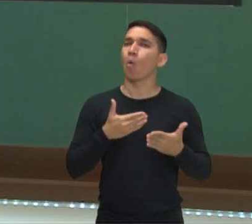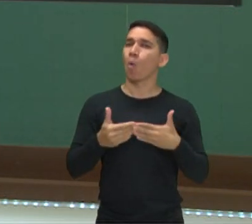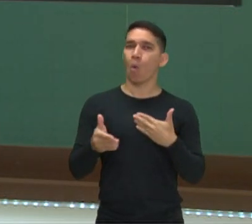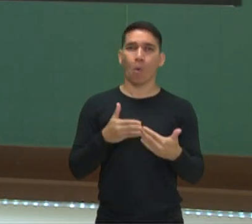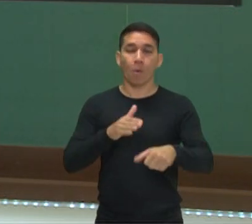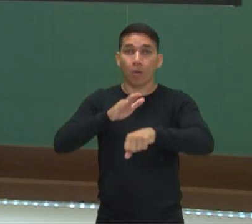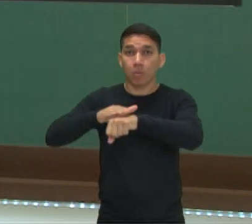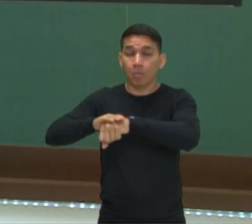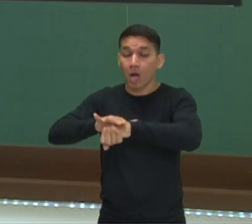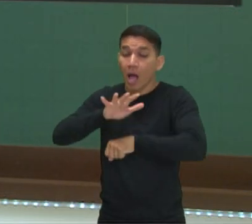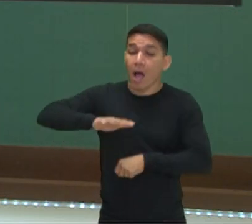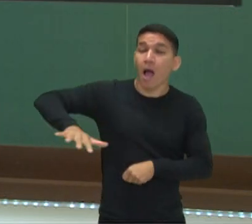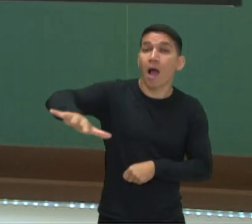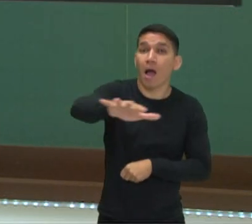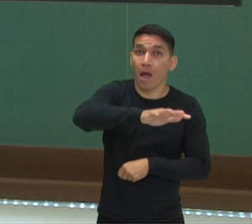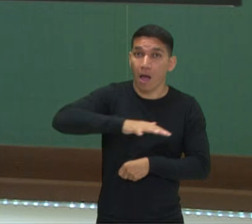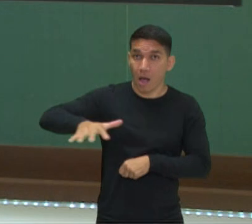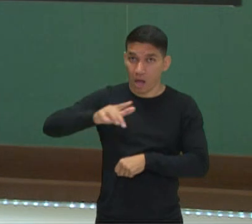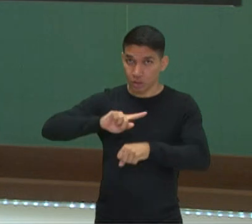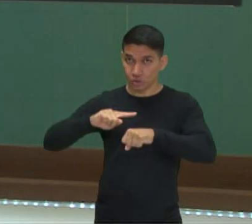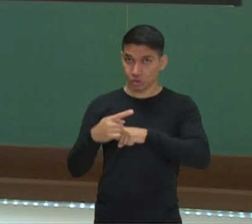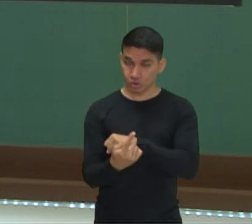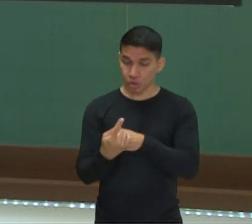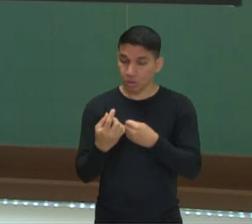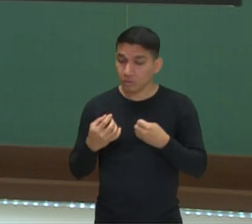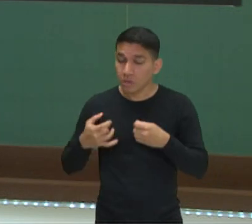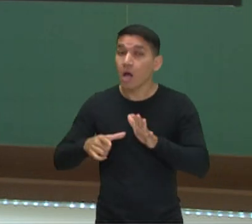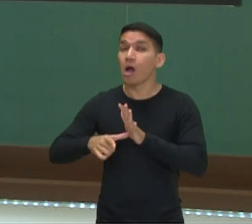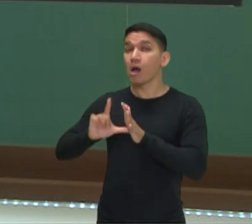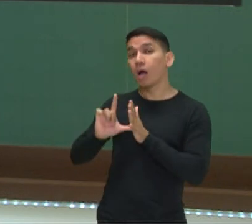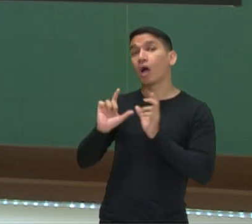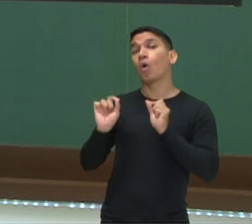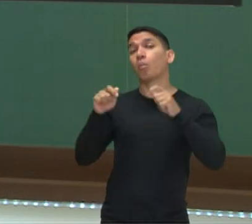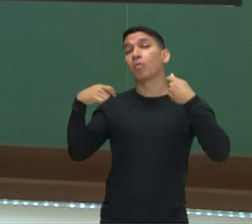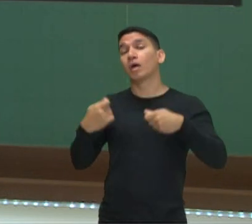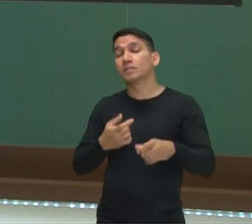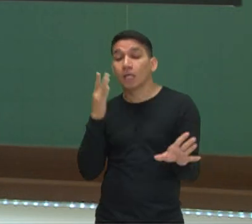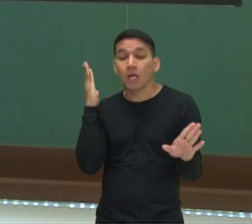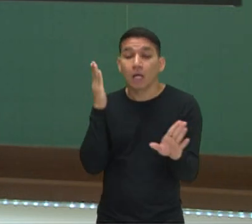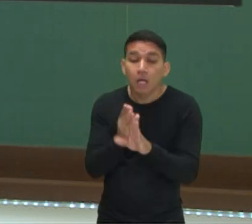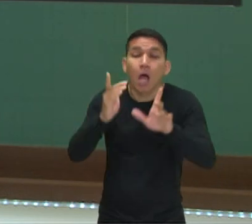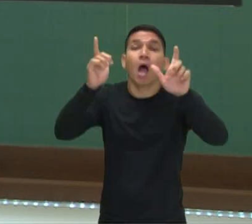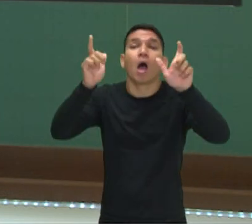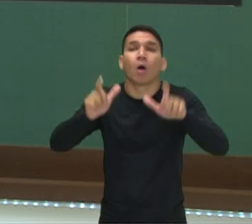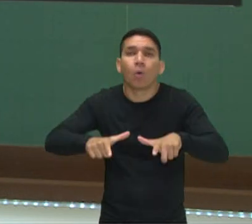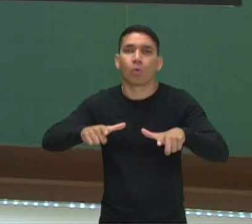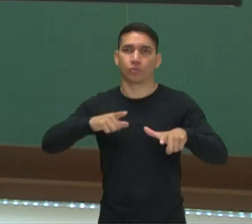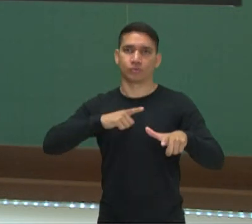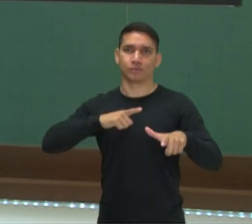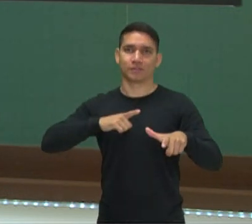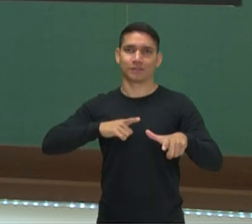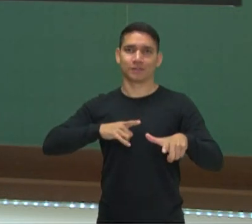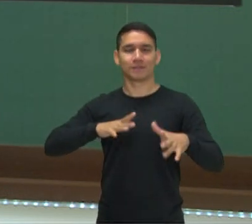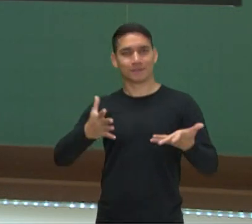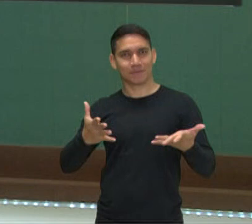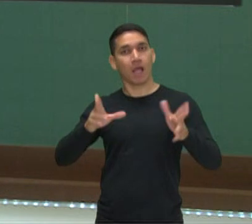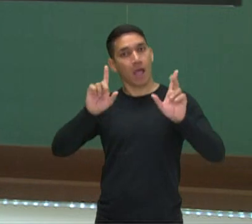parte do espaço geográfico, é necessário primeiro localizar esse espaço geográfico.